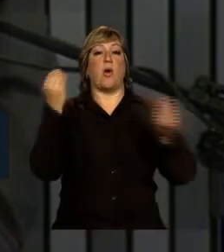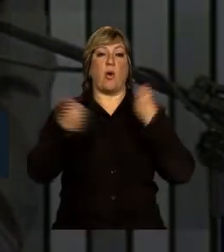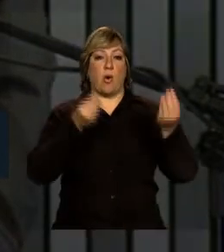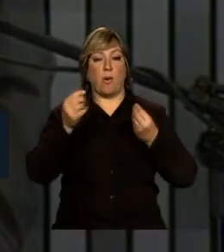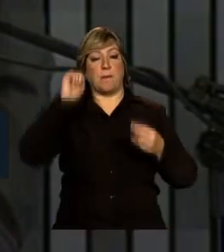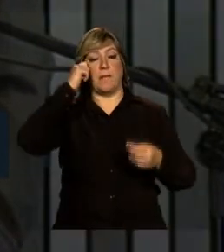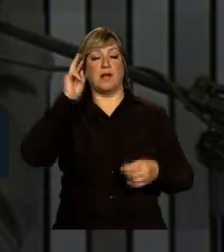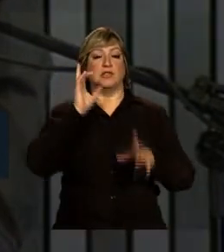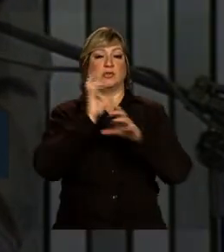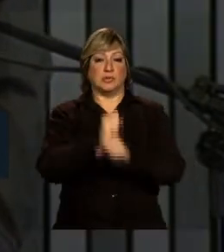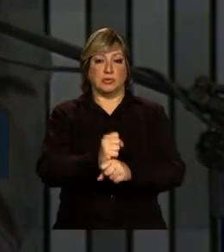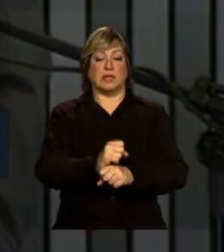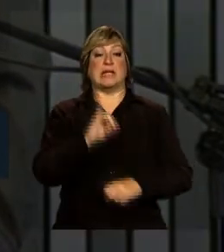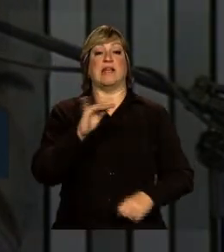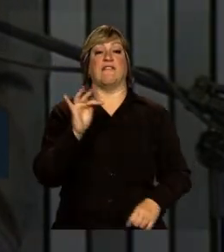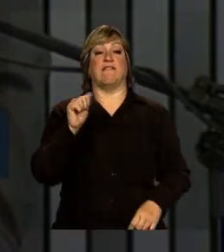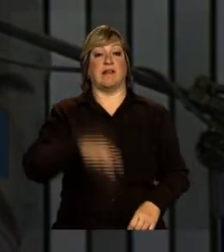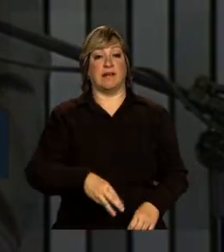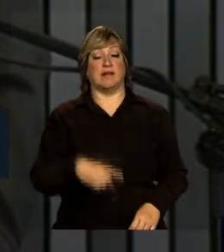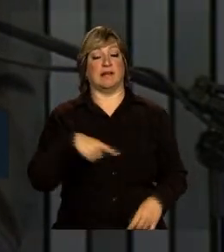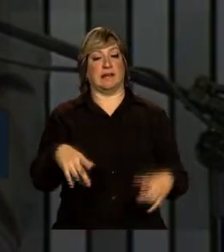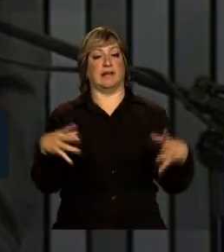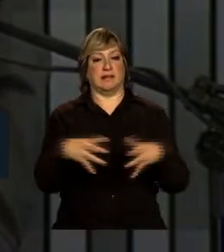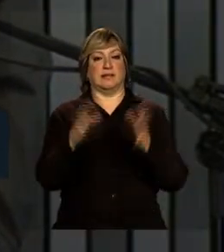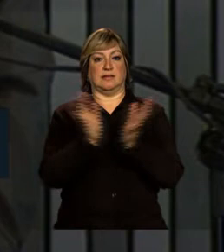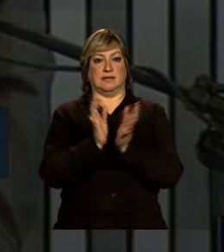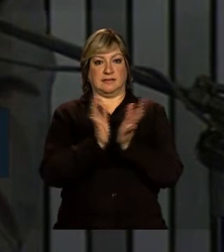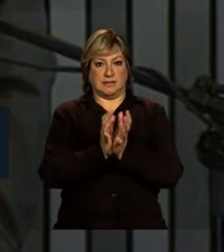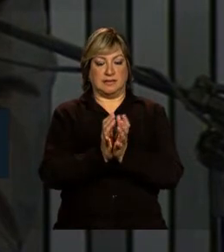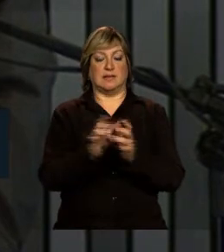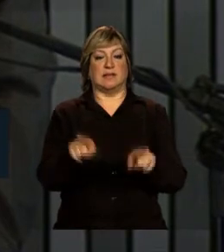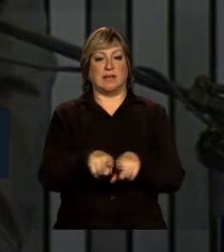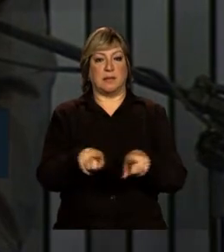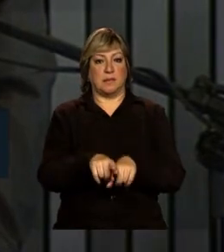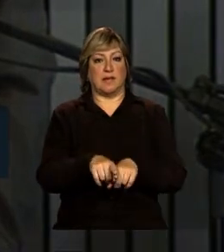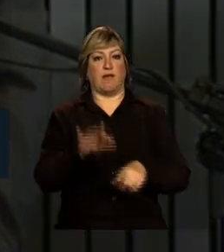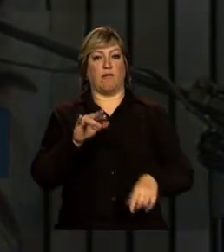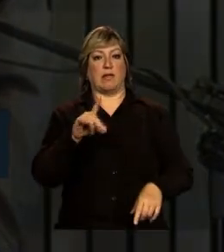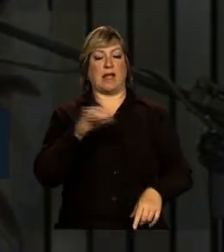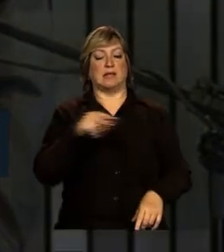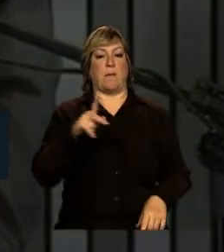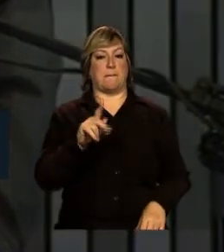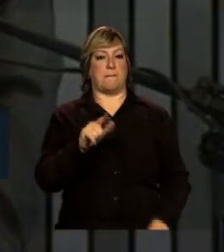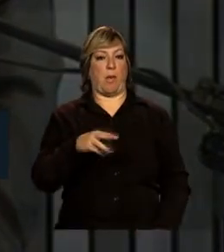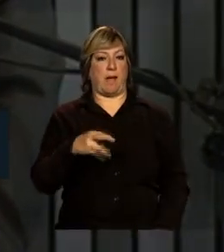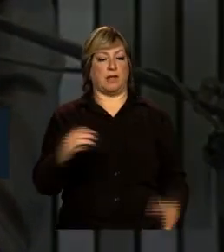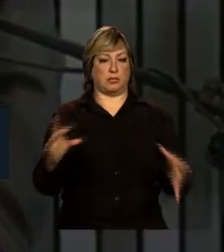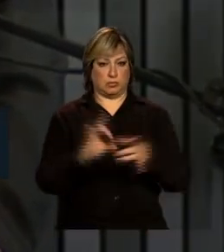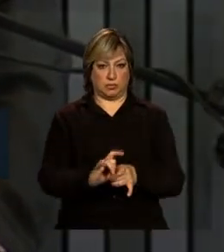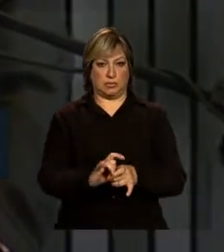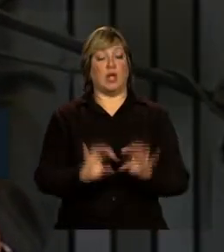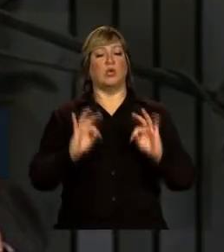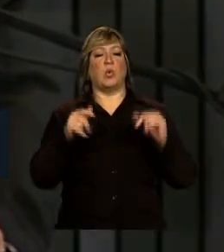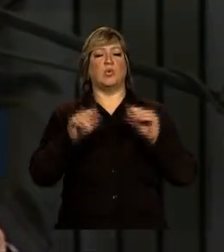Histórico e Artístico Nacional, o IFAM, que se encontra sob a administração da Fundação Cultural Palmares. Toda essa